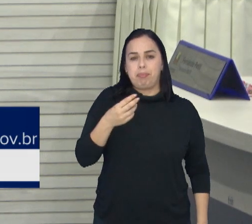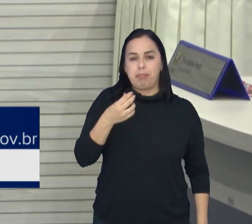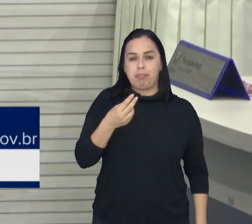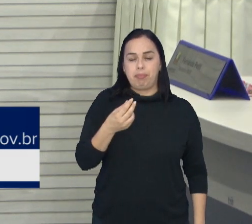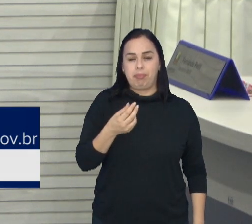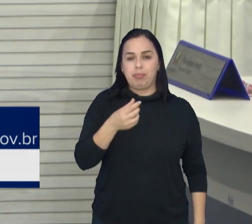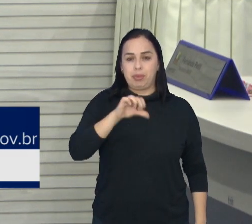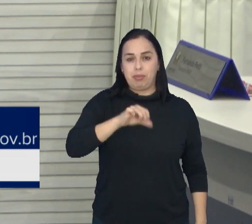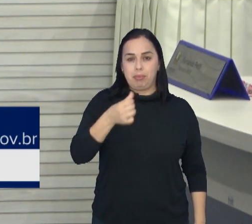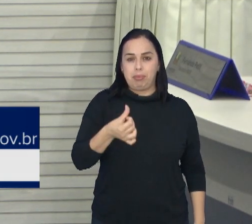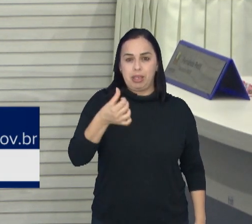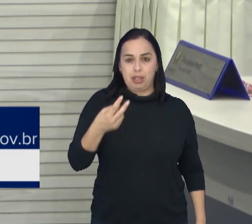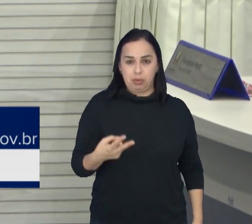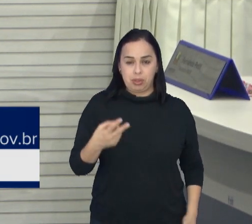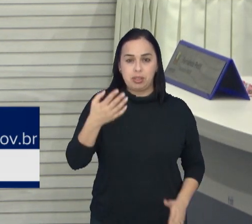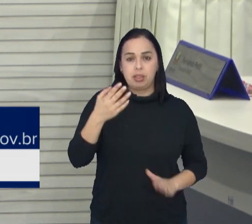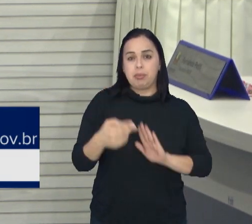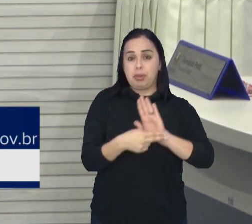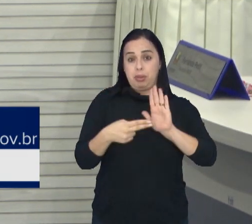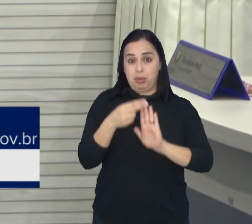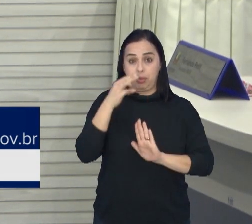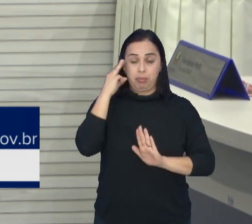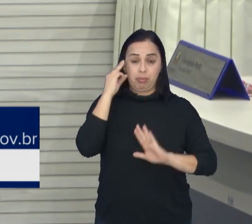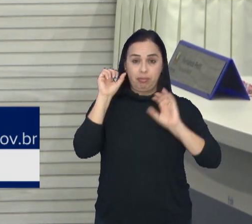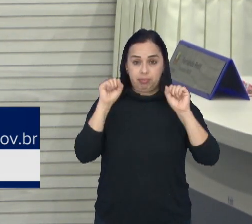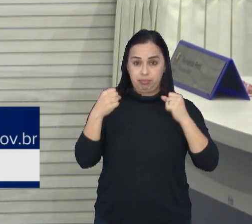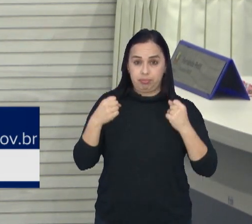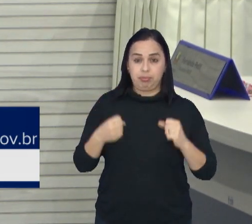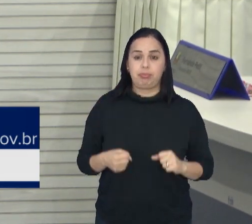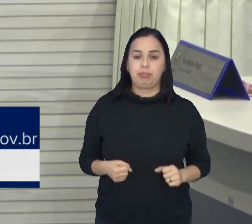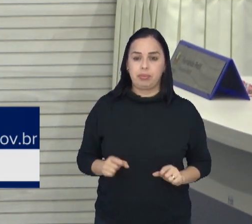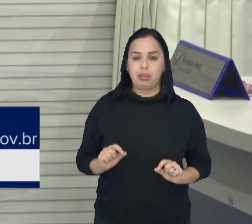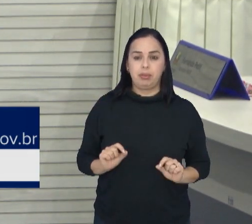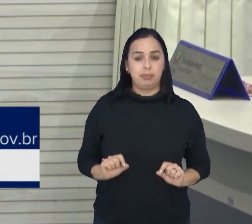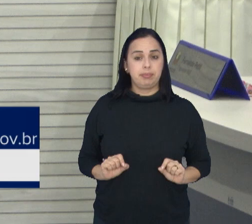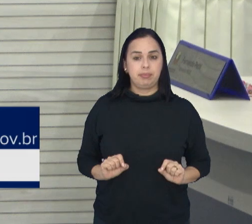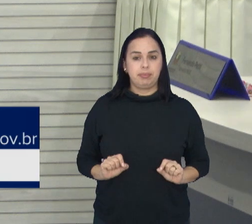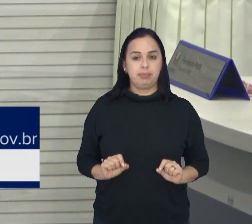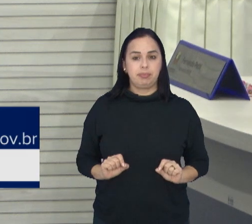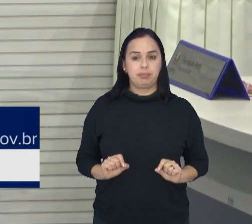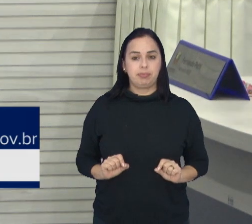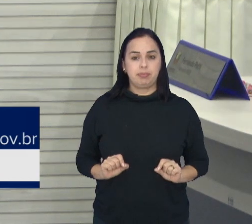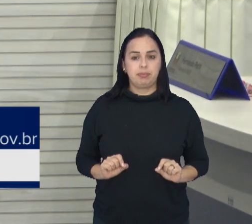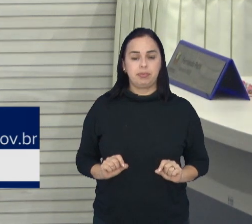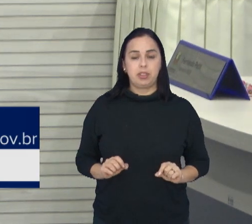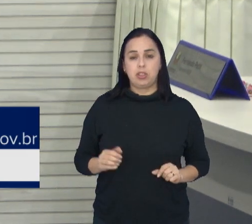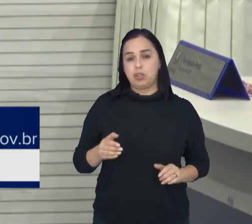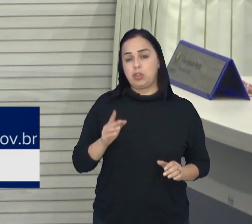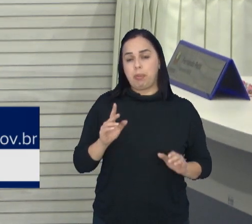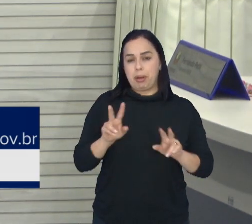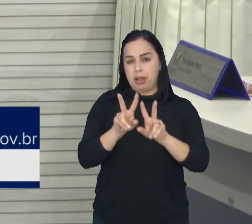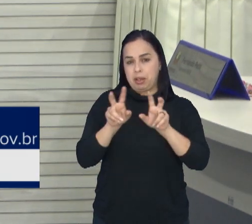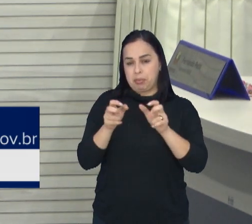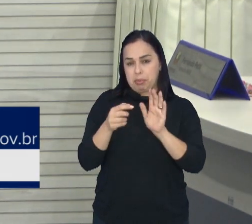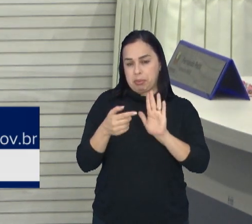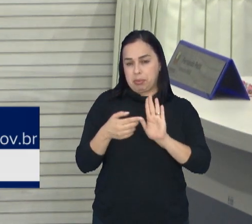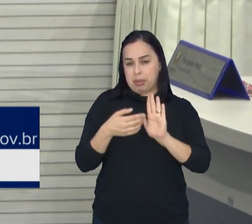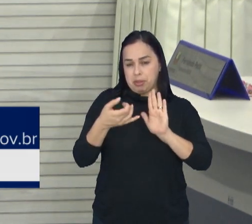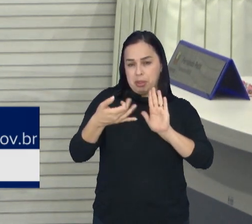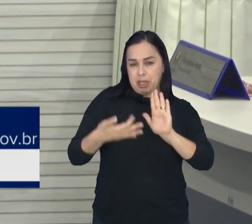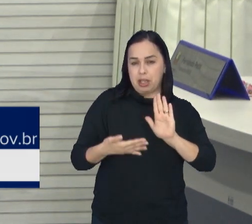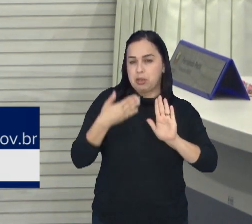962/2023, de autoria do vereador Marcão da Academia, que, só para dar andamento sobre esse requerimento, senhor